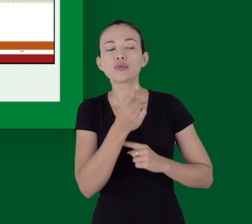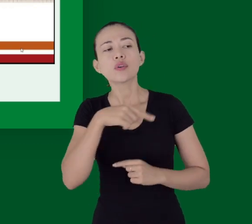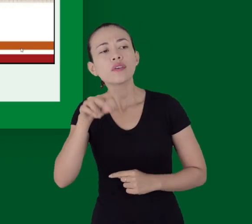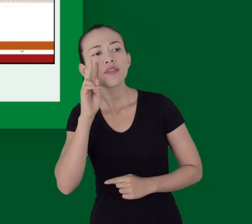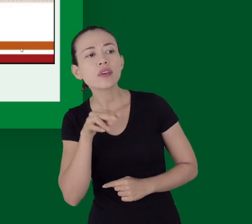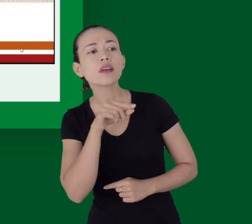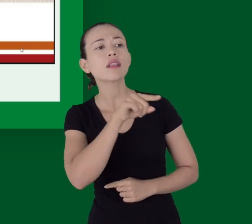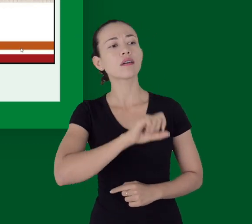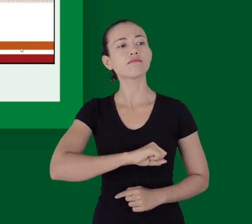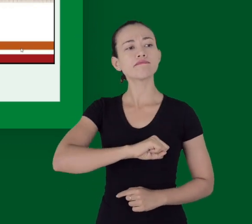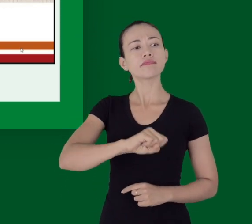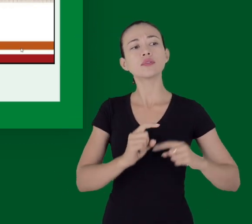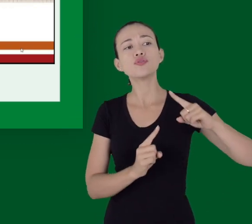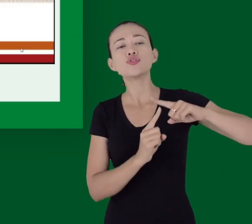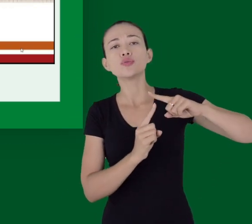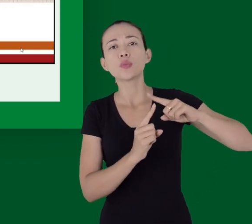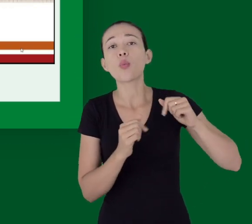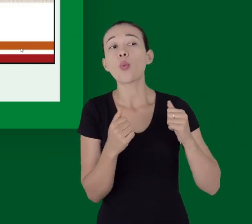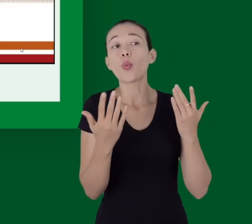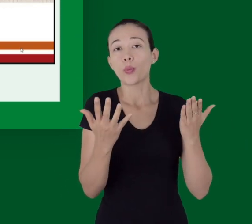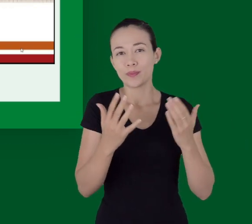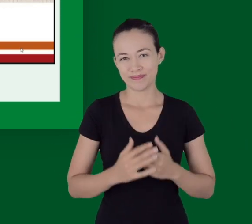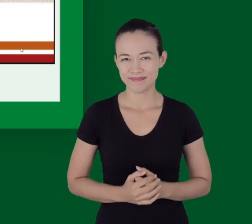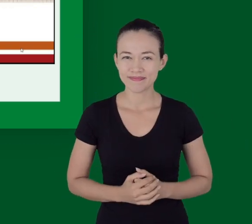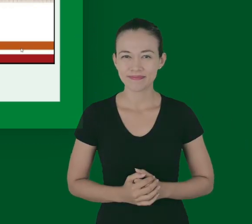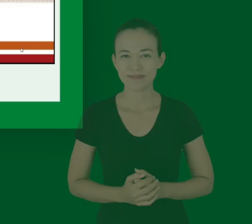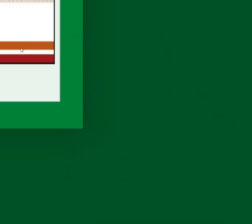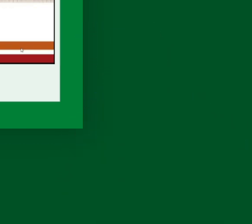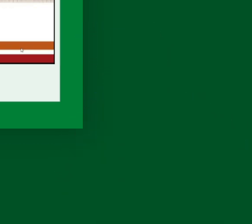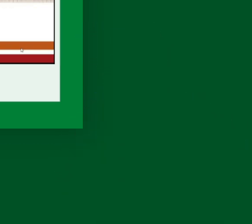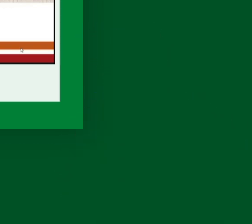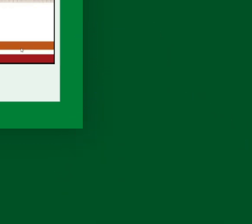para diferenciar o tipo do infarto, tá bom?